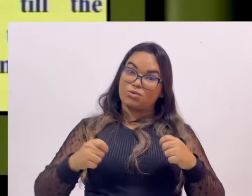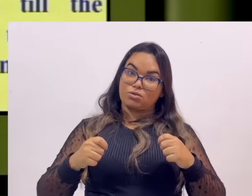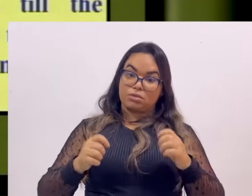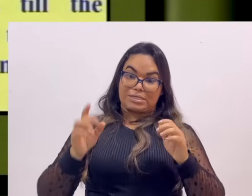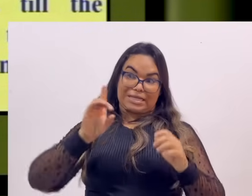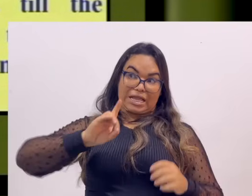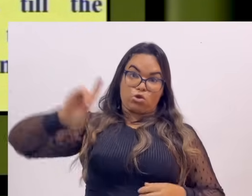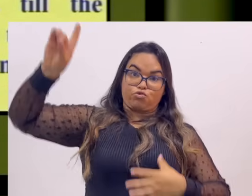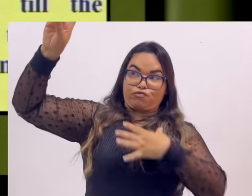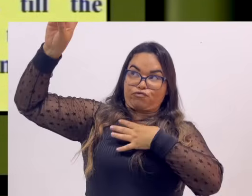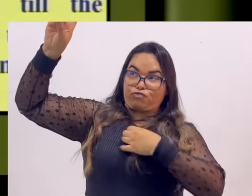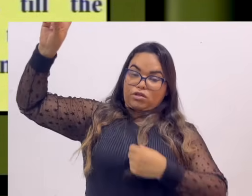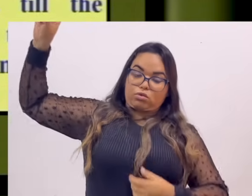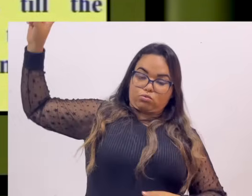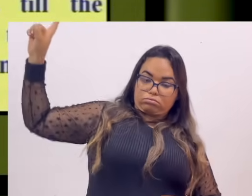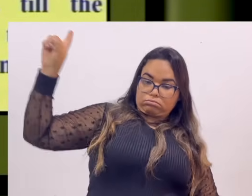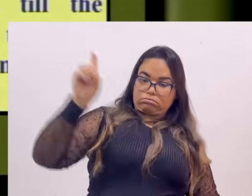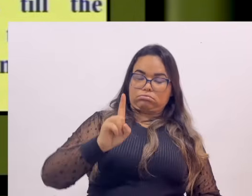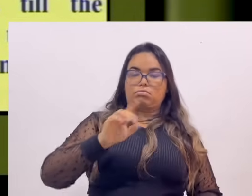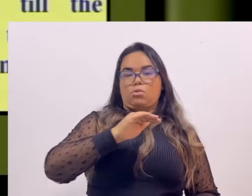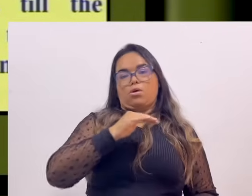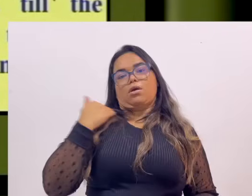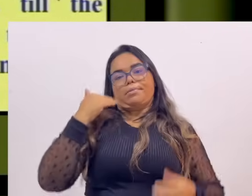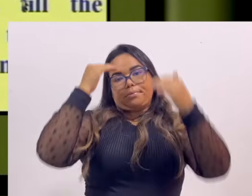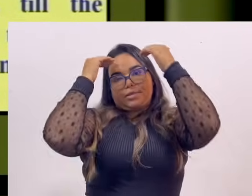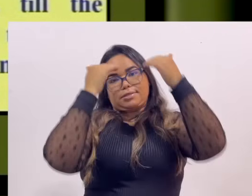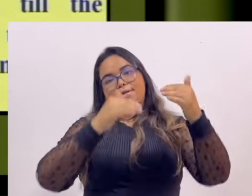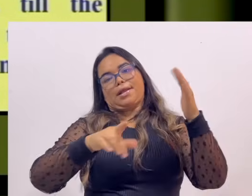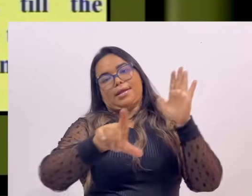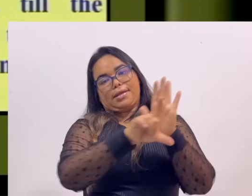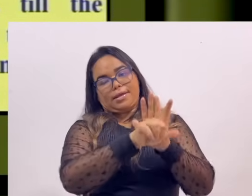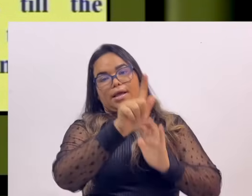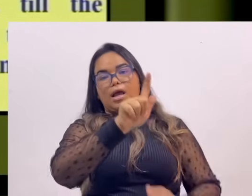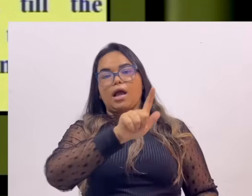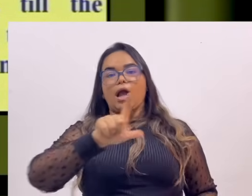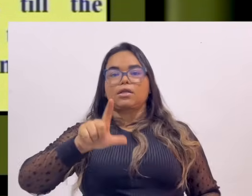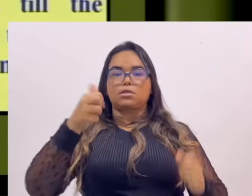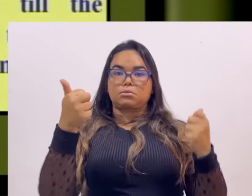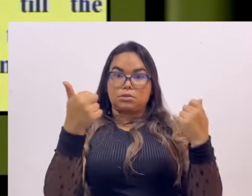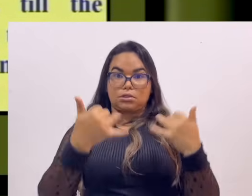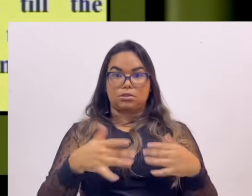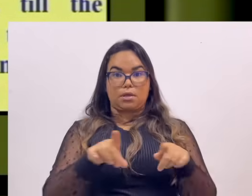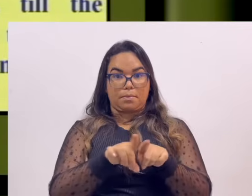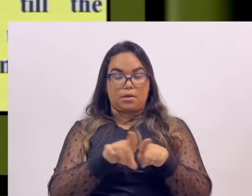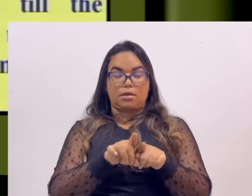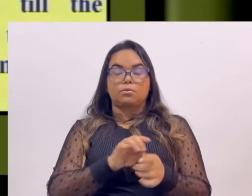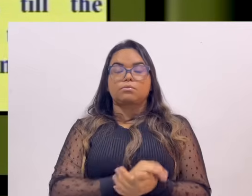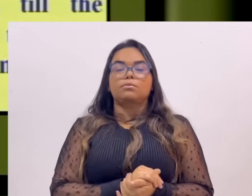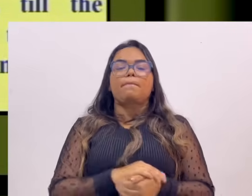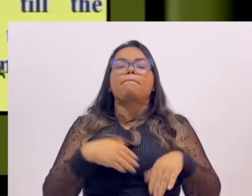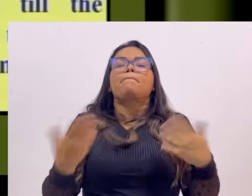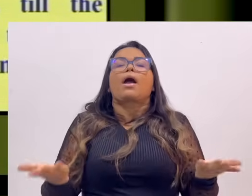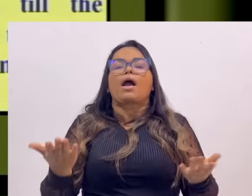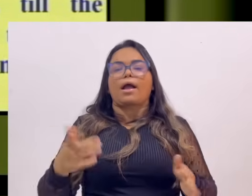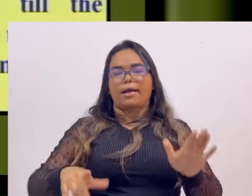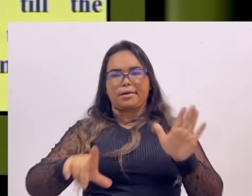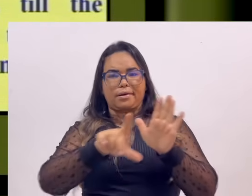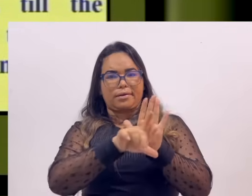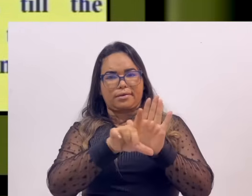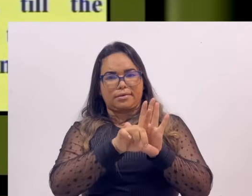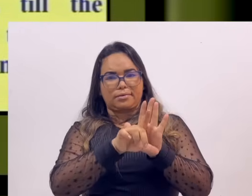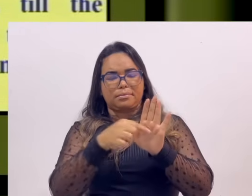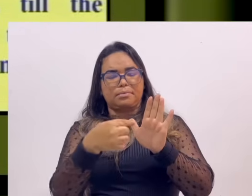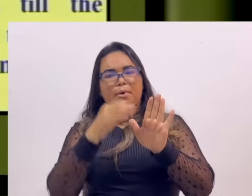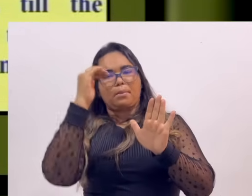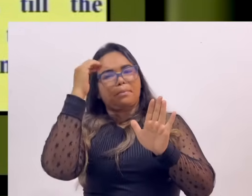porque essa lei ainda vigora. Gálatas 3, 19, Logo, para que a lei? Foi